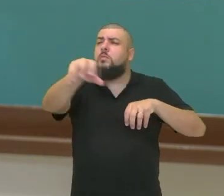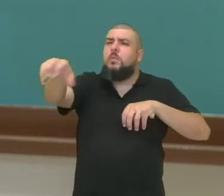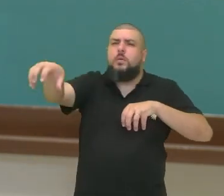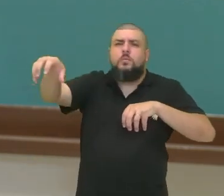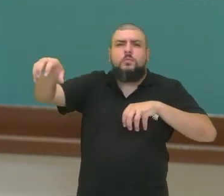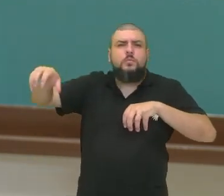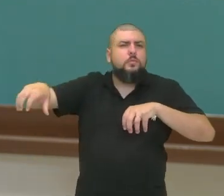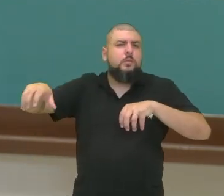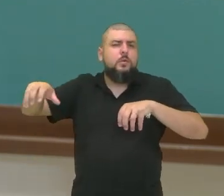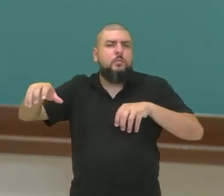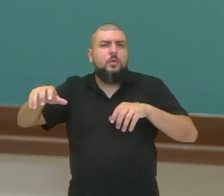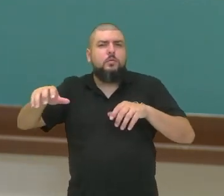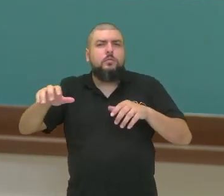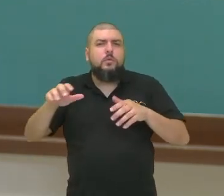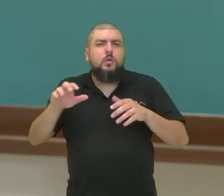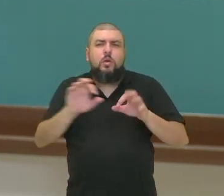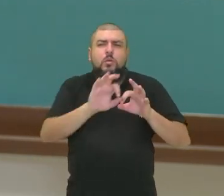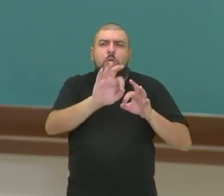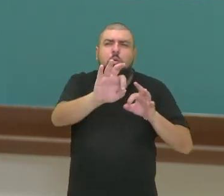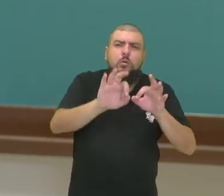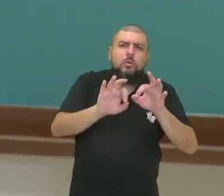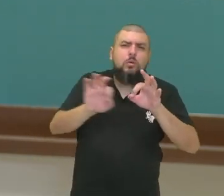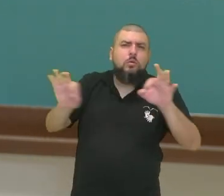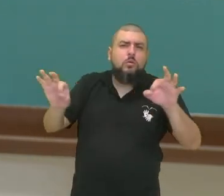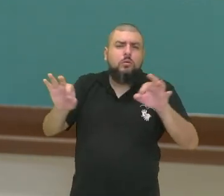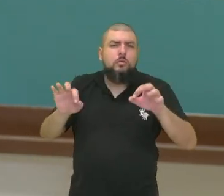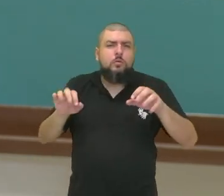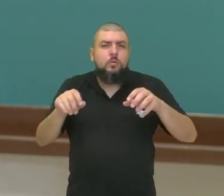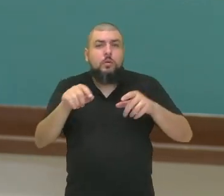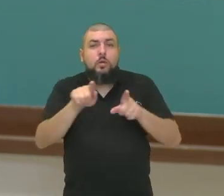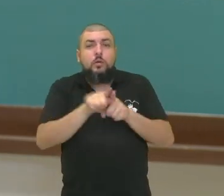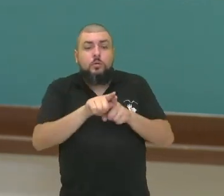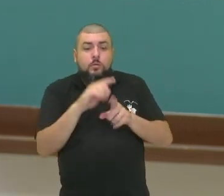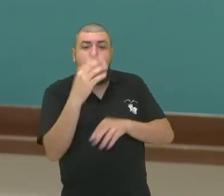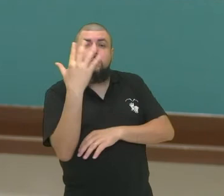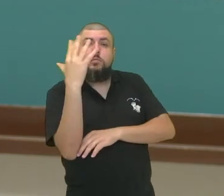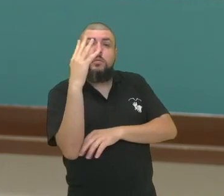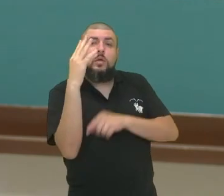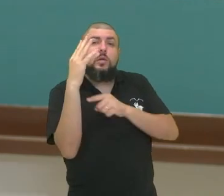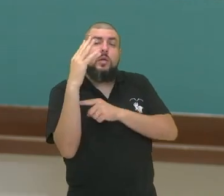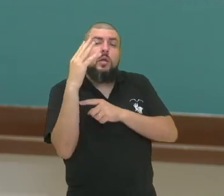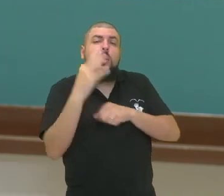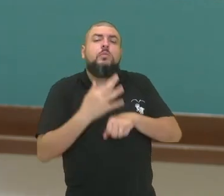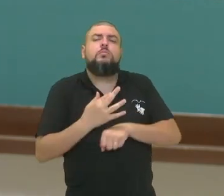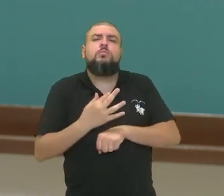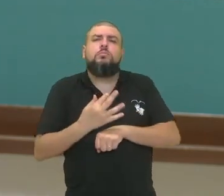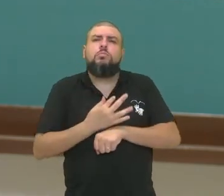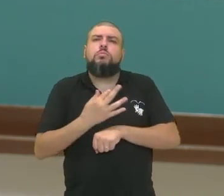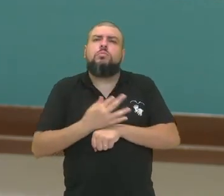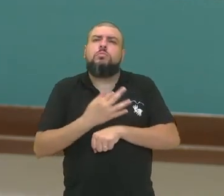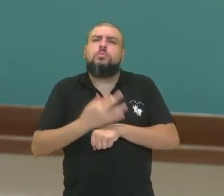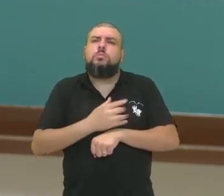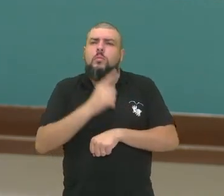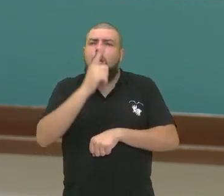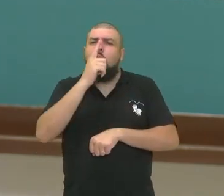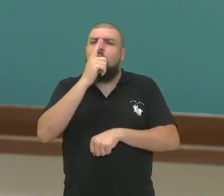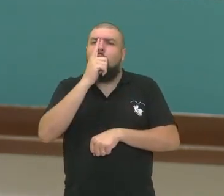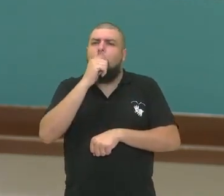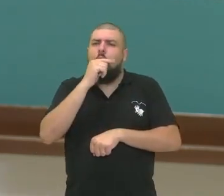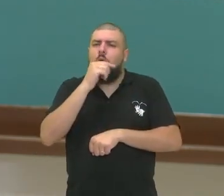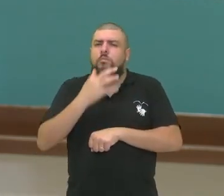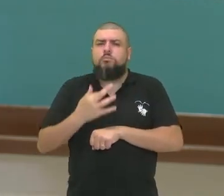noite, e a falta de água. Então é o maior deserto quente do mundo, então caracterizando aí o Saara.